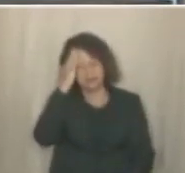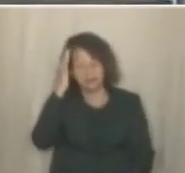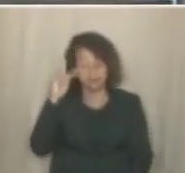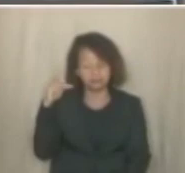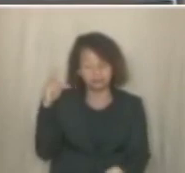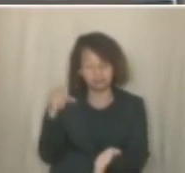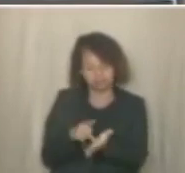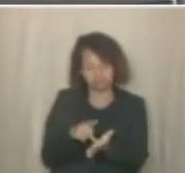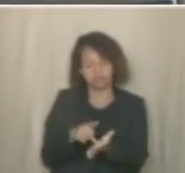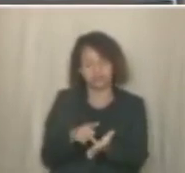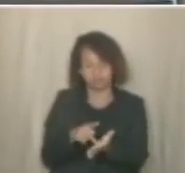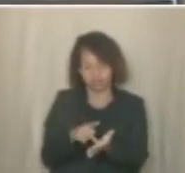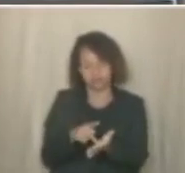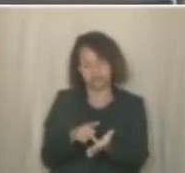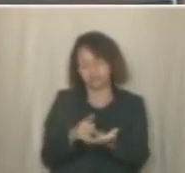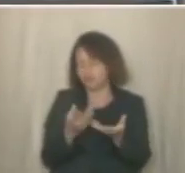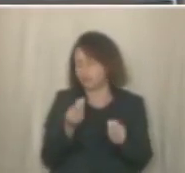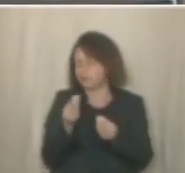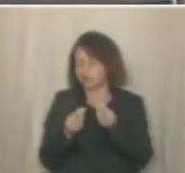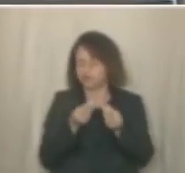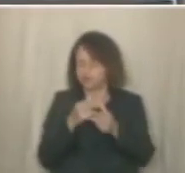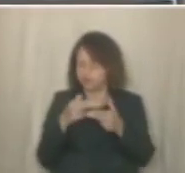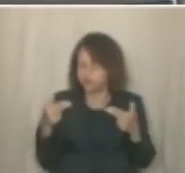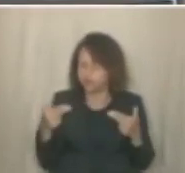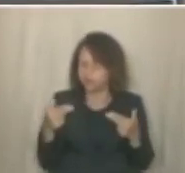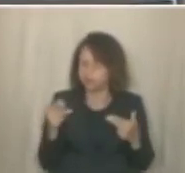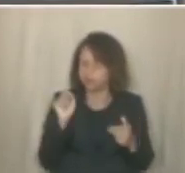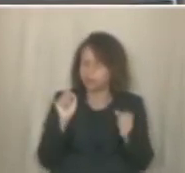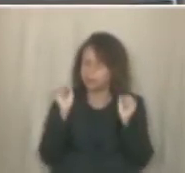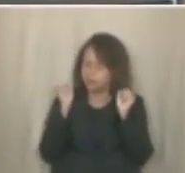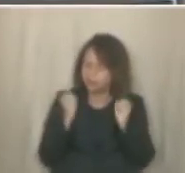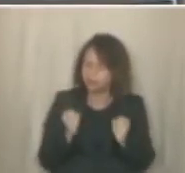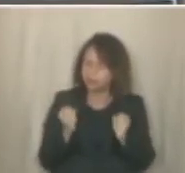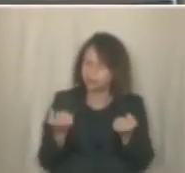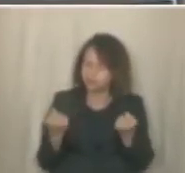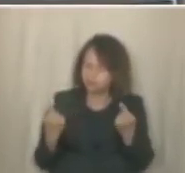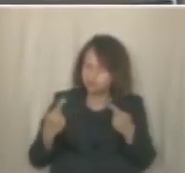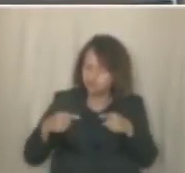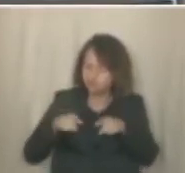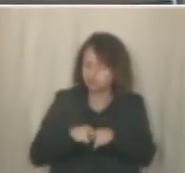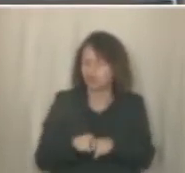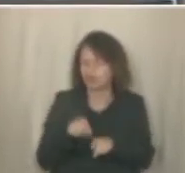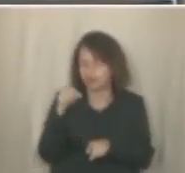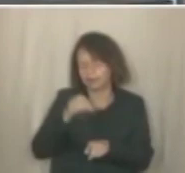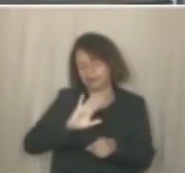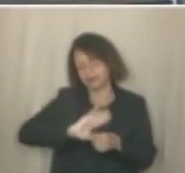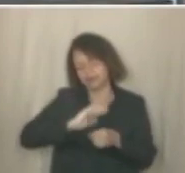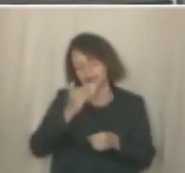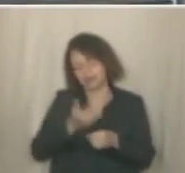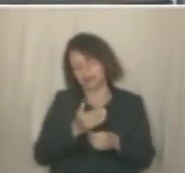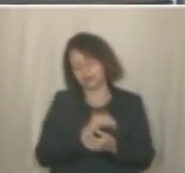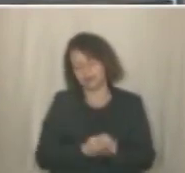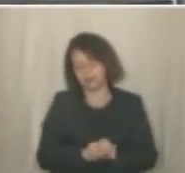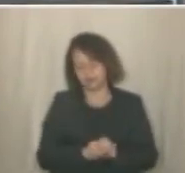efetivamente o que é que está sendo feito, no que é que podemos nos juntarmos aqui nessa casa,